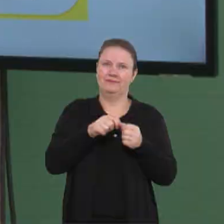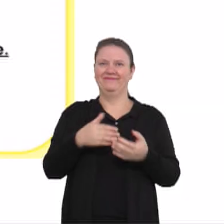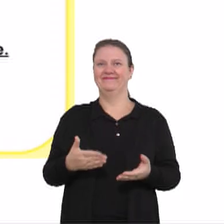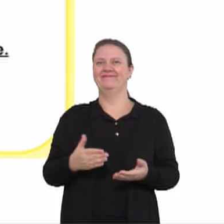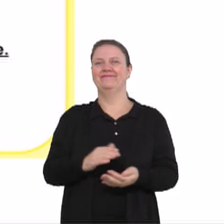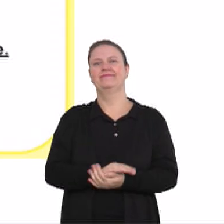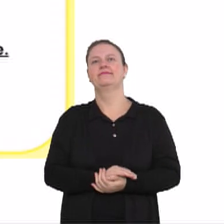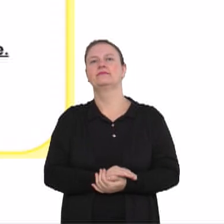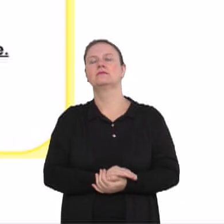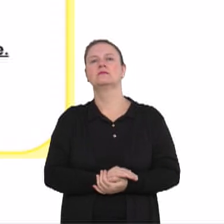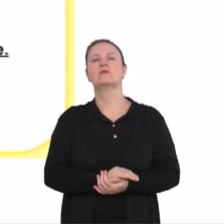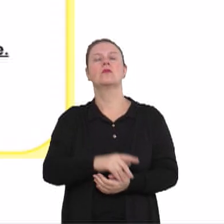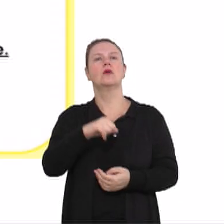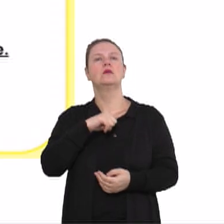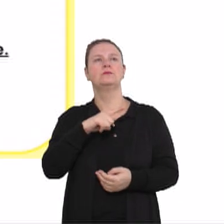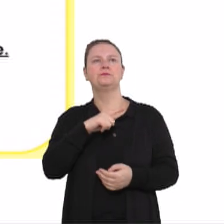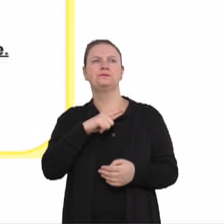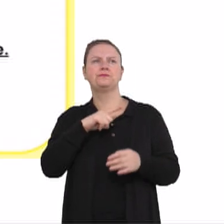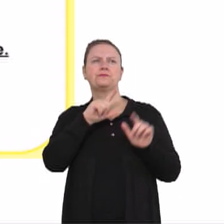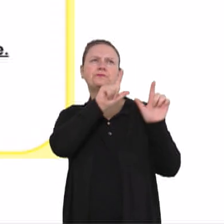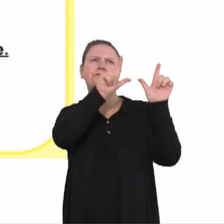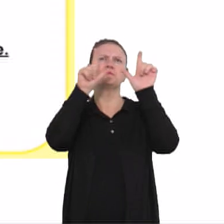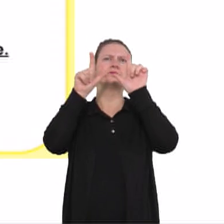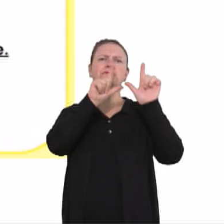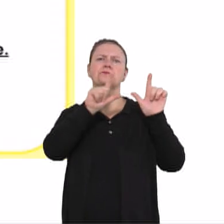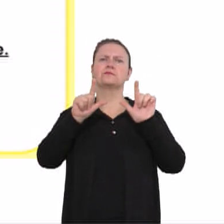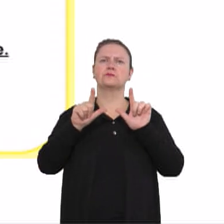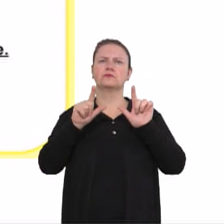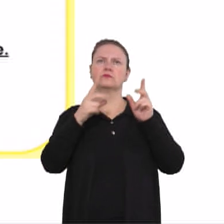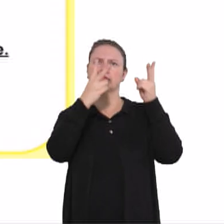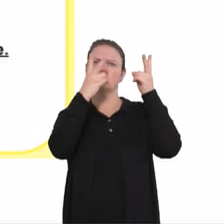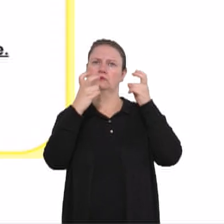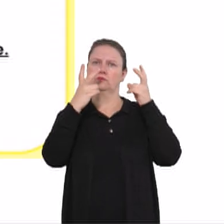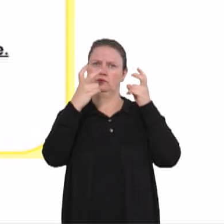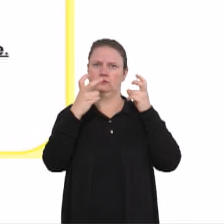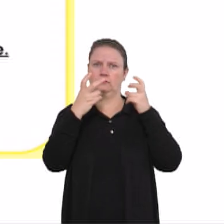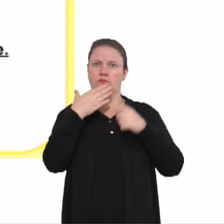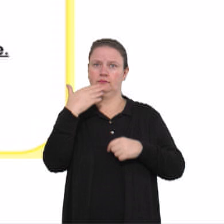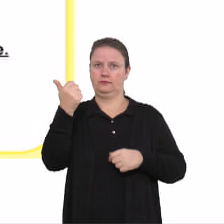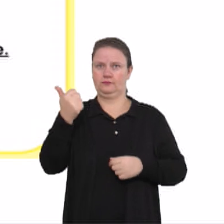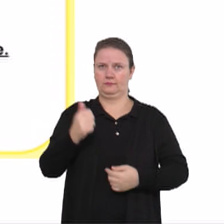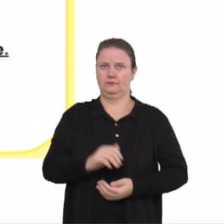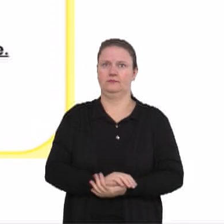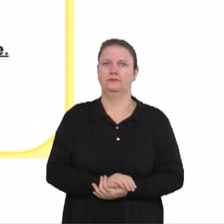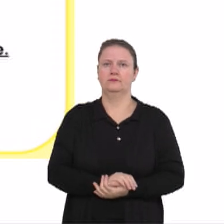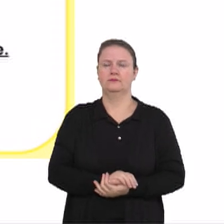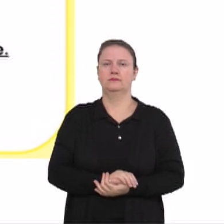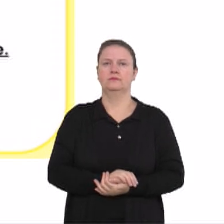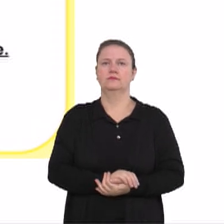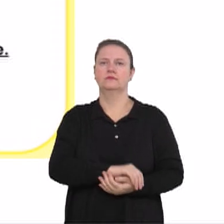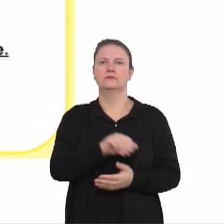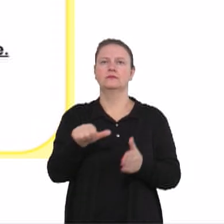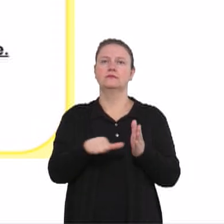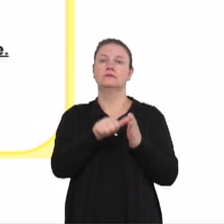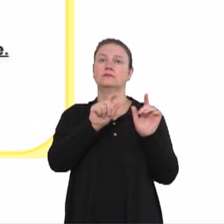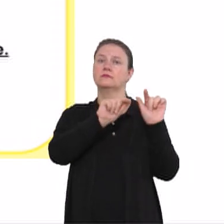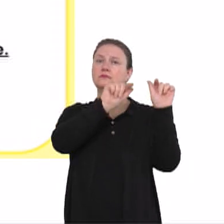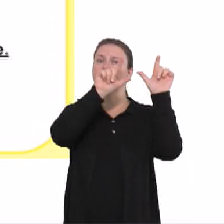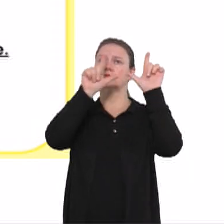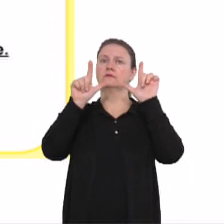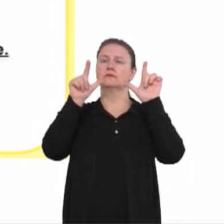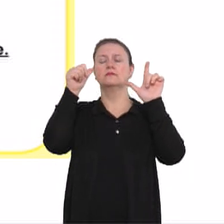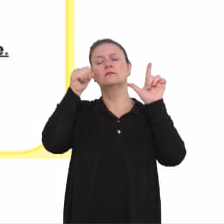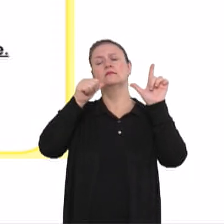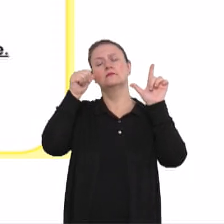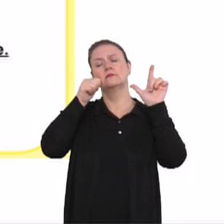então é que eu tenho um esqueminha e para vocês poderem conseguir entender um pouco melhor olha só na primeira imagem aqui